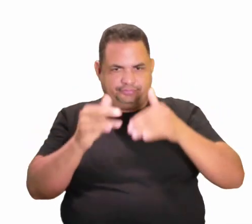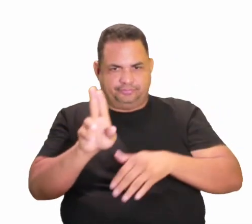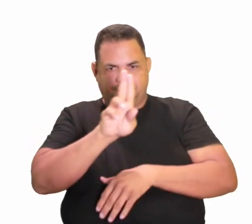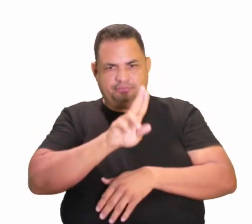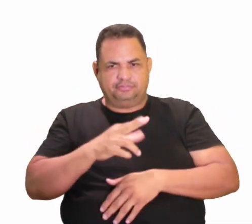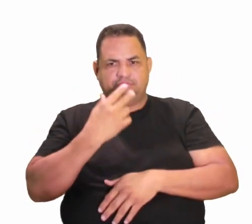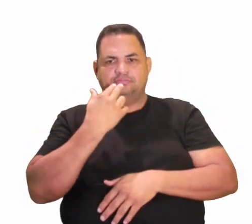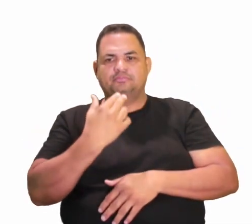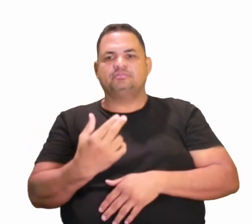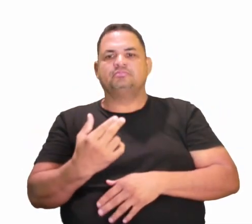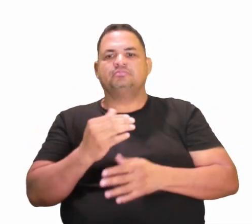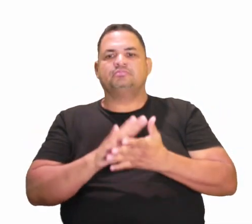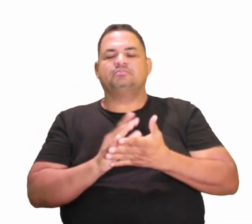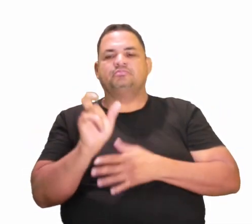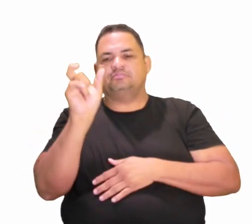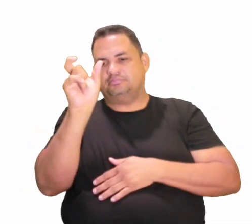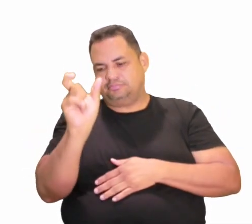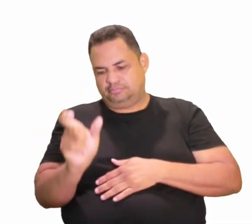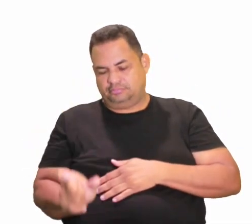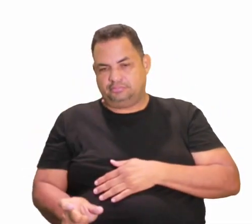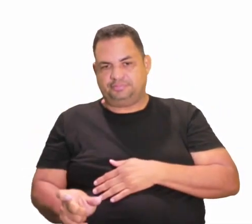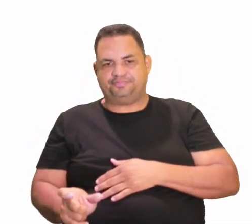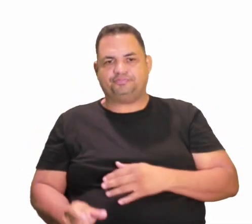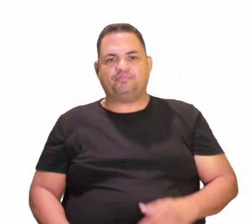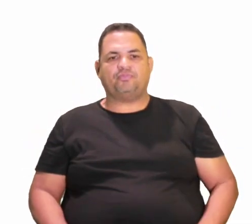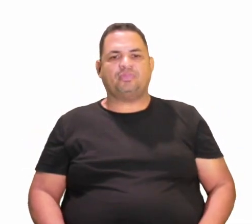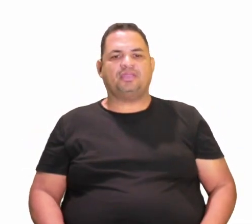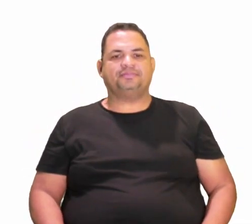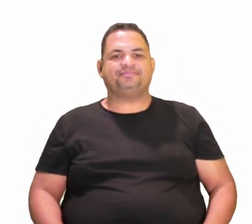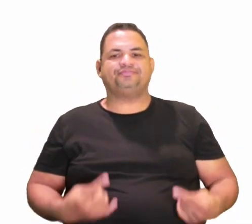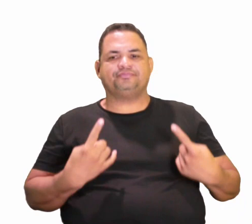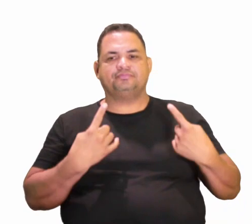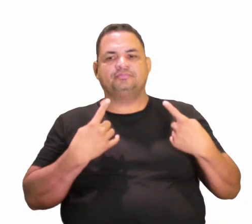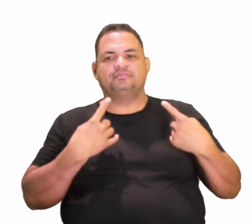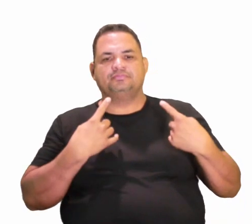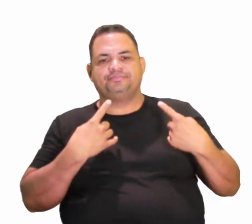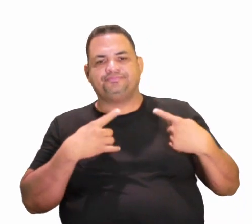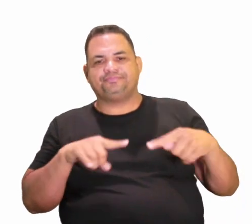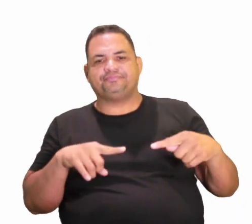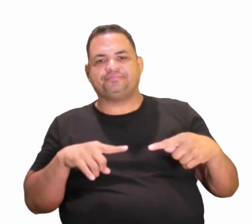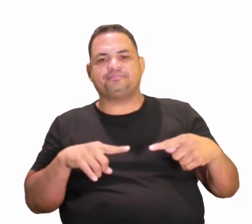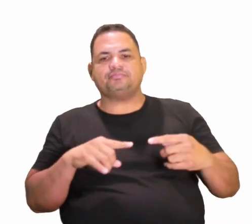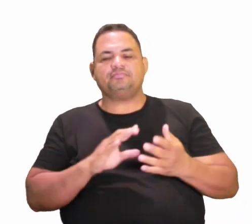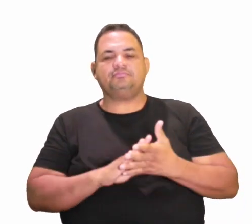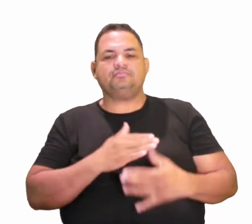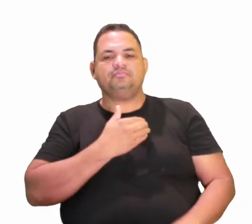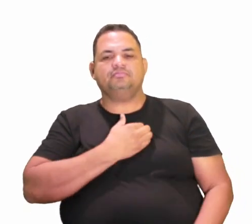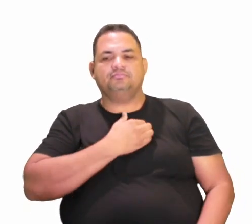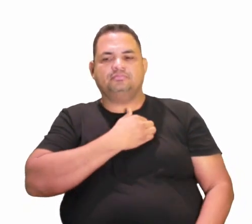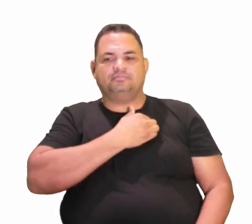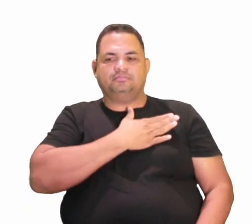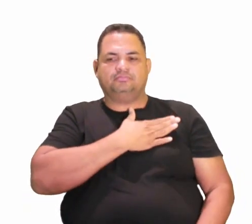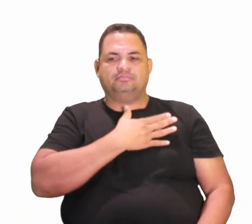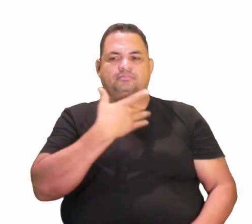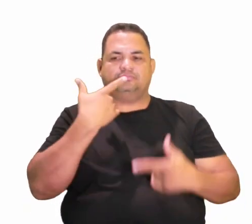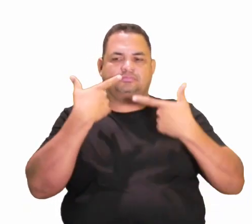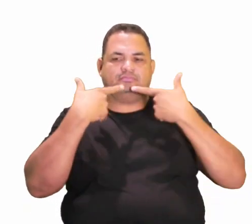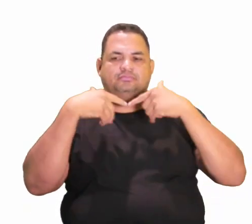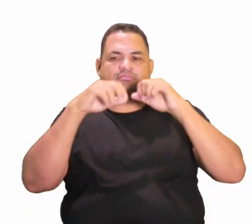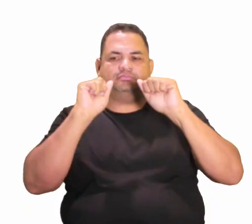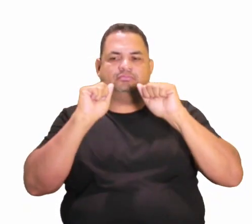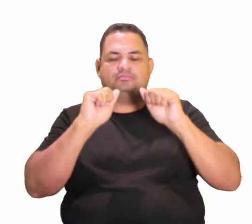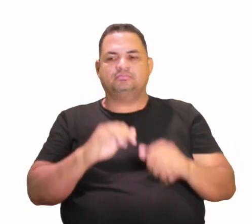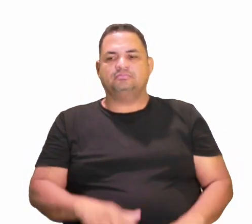das línguas por esse ou esses interlocutor ou interlocutores e combatendo situações de